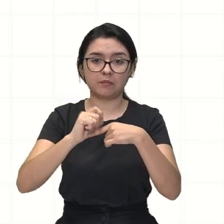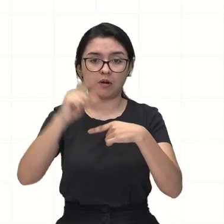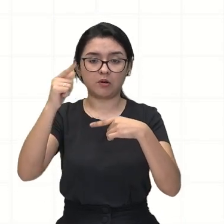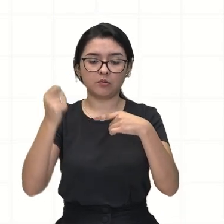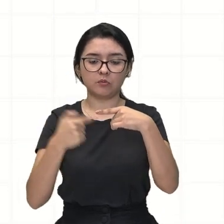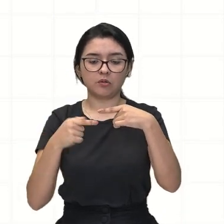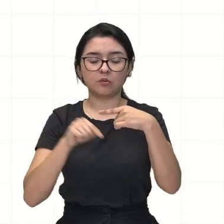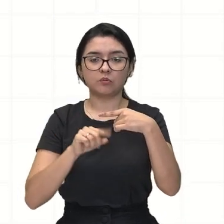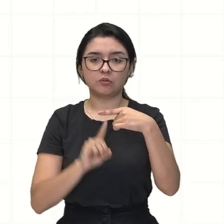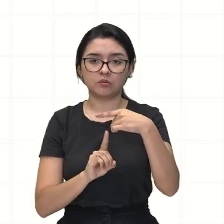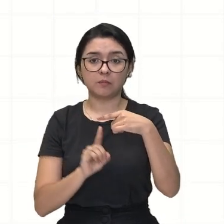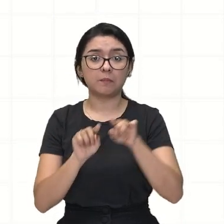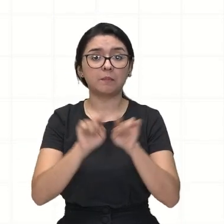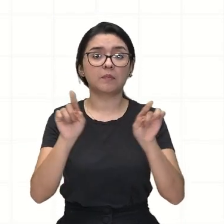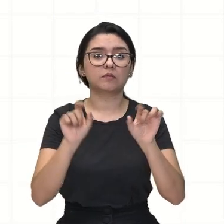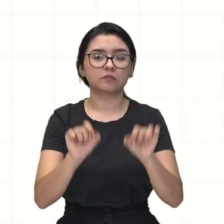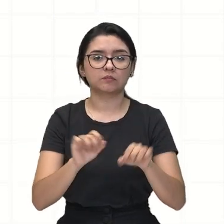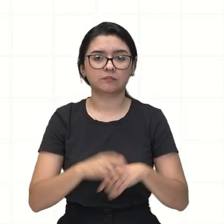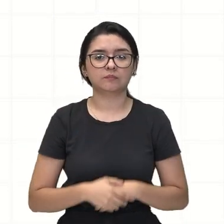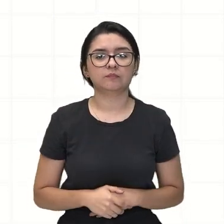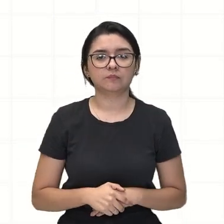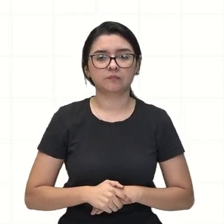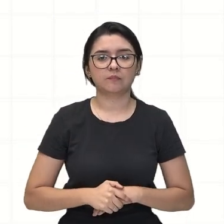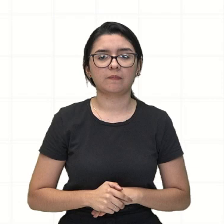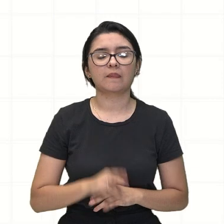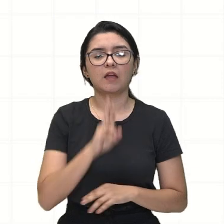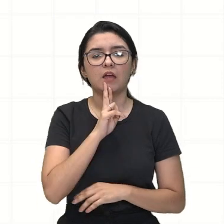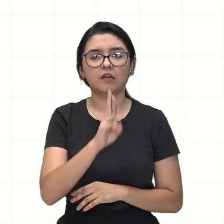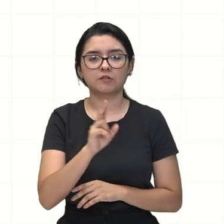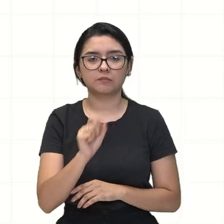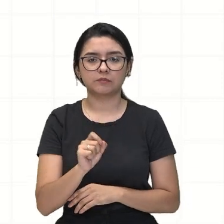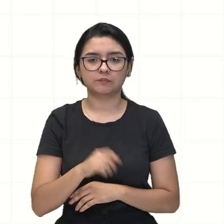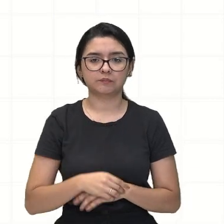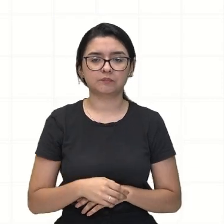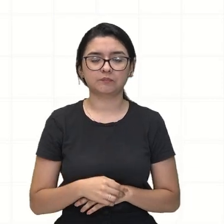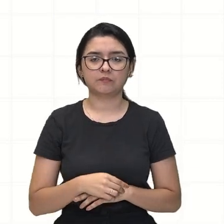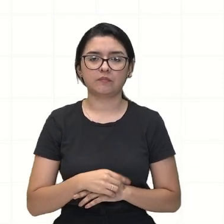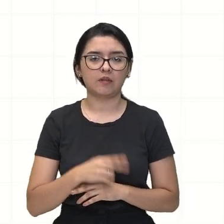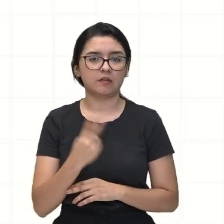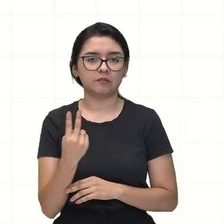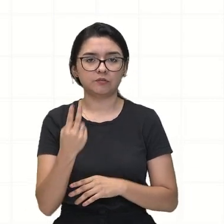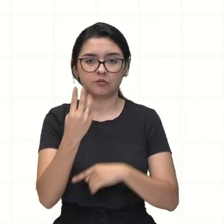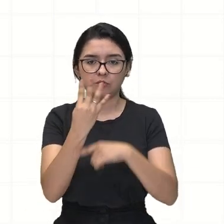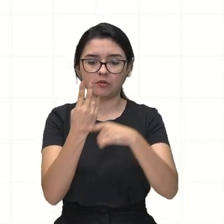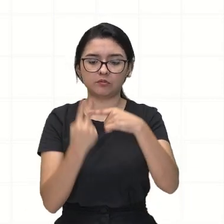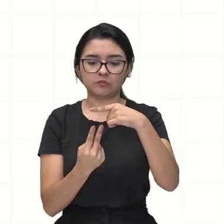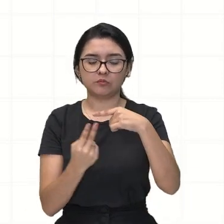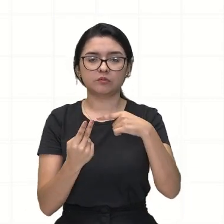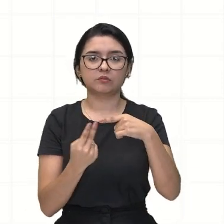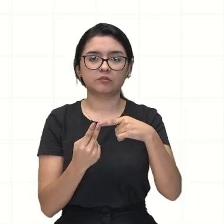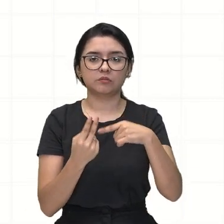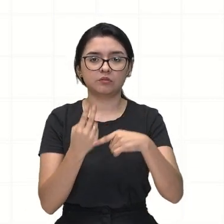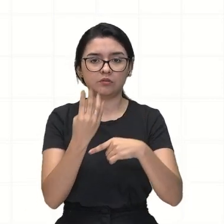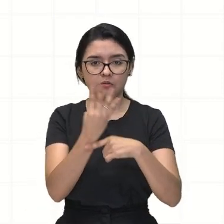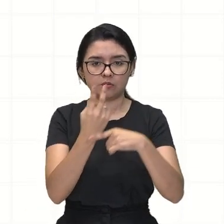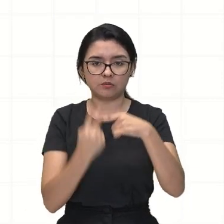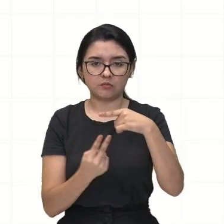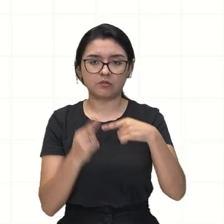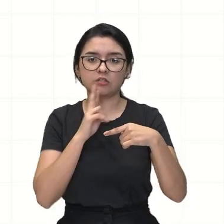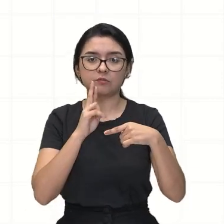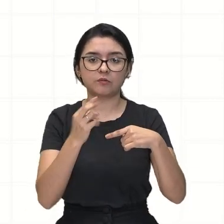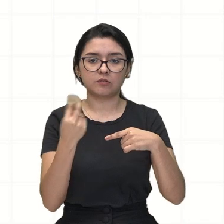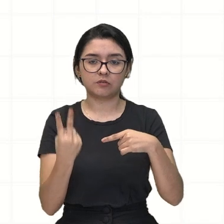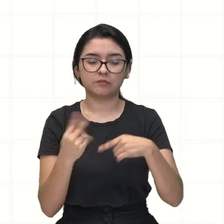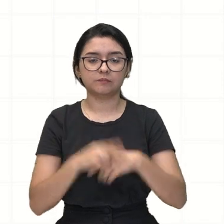denominador. Entretanto, na verdade, a resposta de 4 sobre 2 é 2. Quer dizer que a quantidade